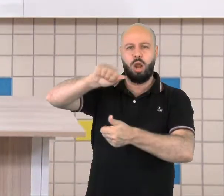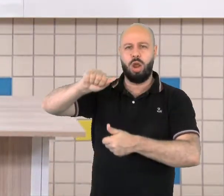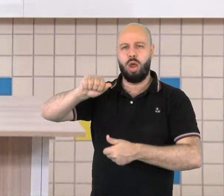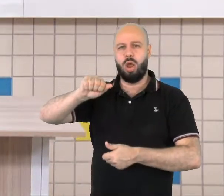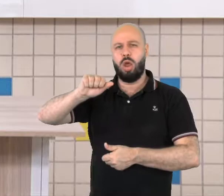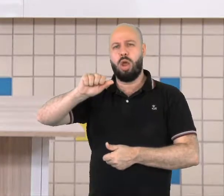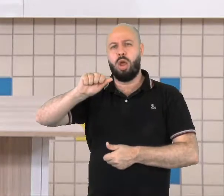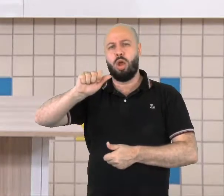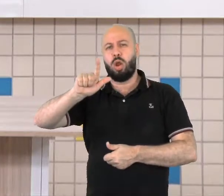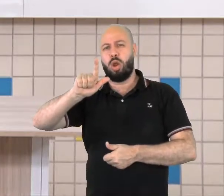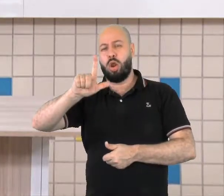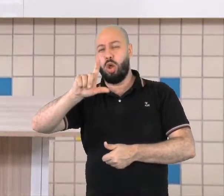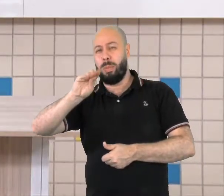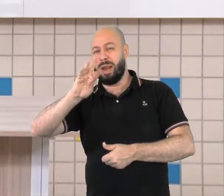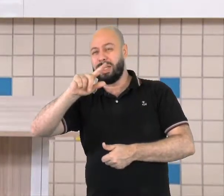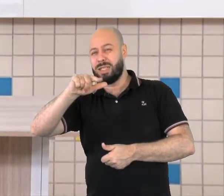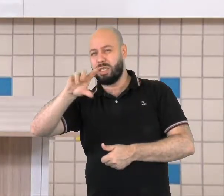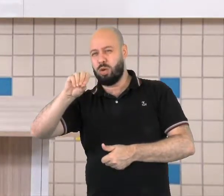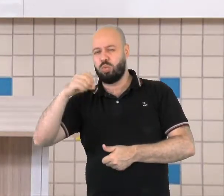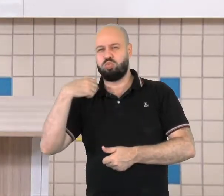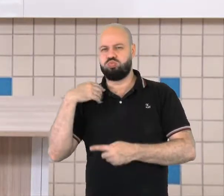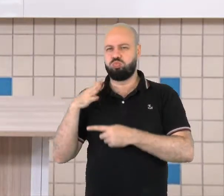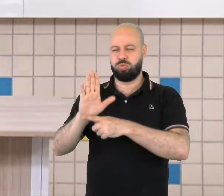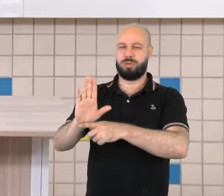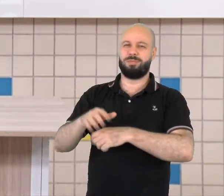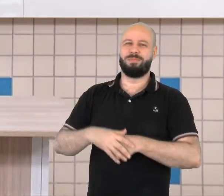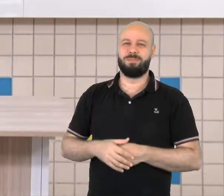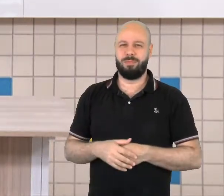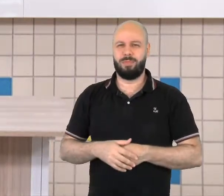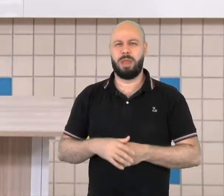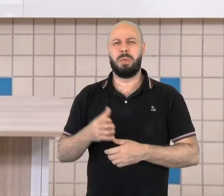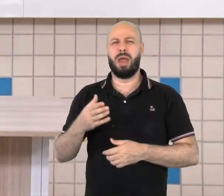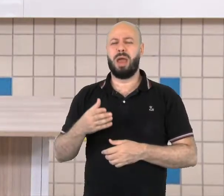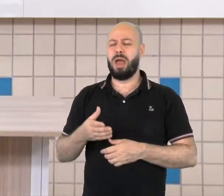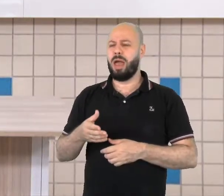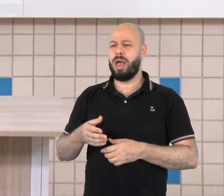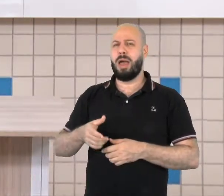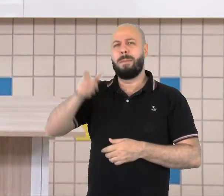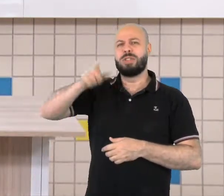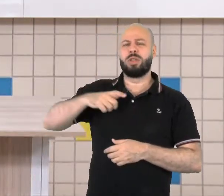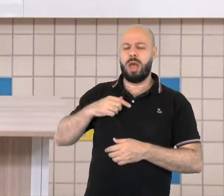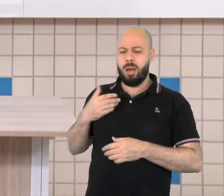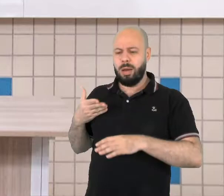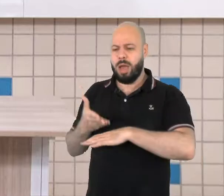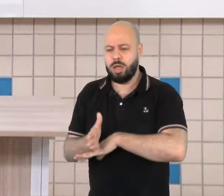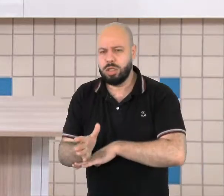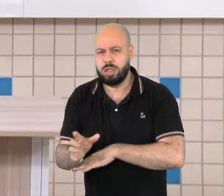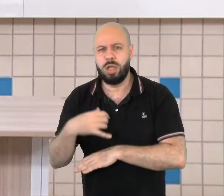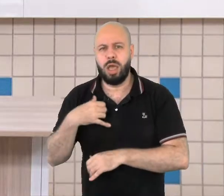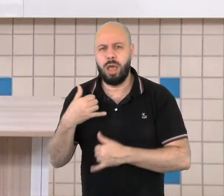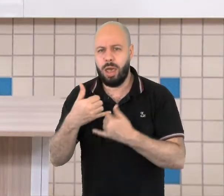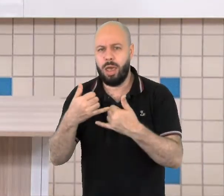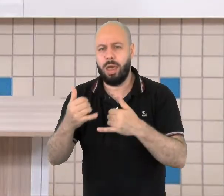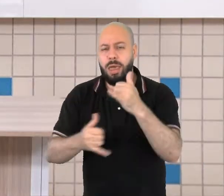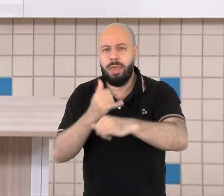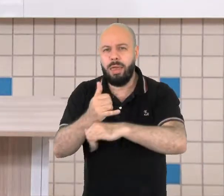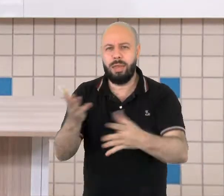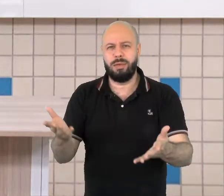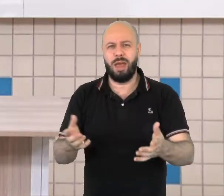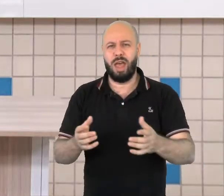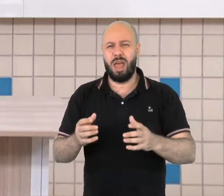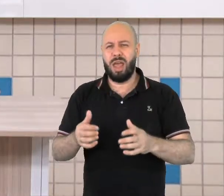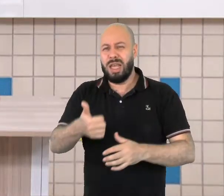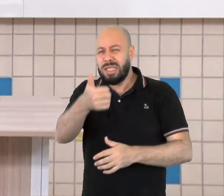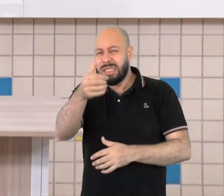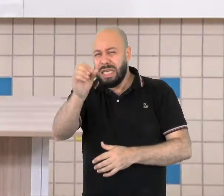ok? Mas aonde? Quem tem acesso? Entendam, quem tem acesso à internet é 100%